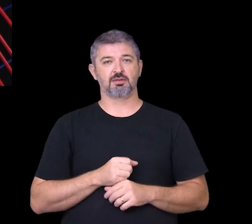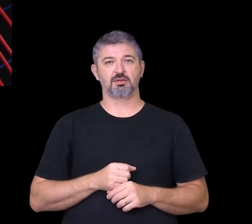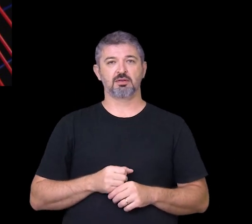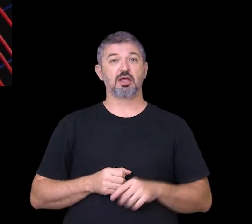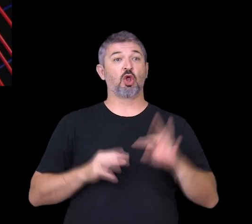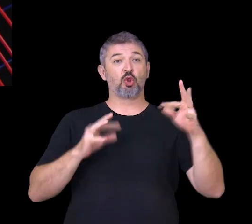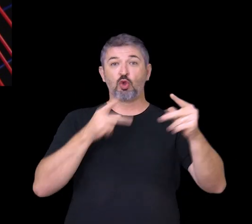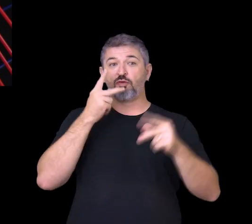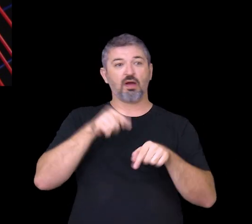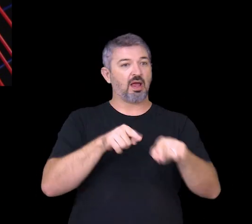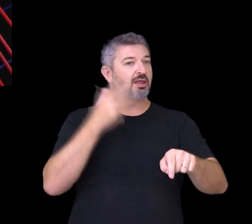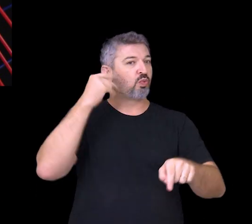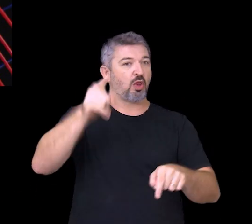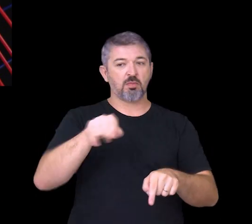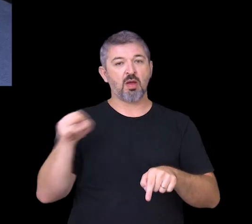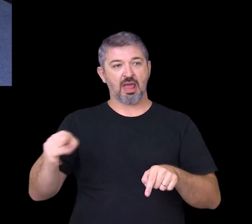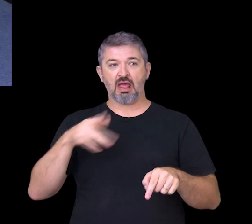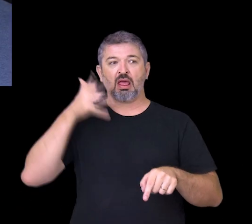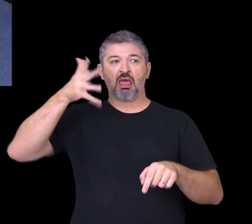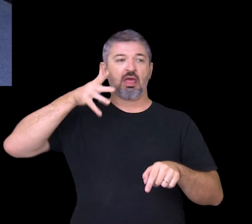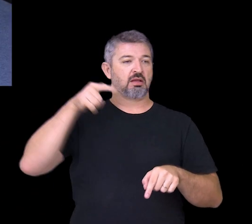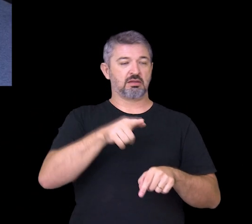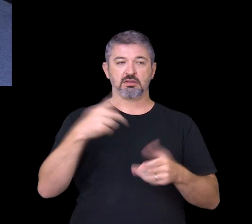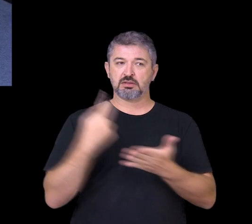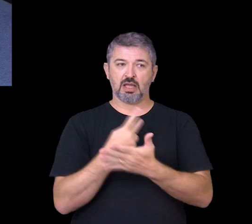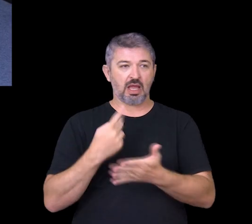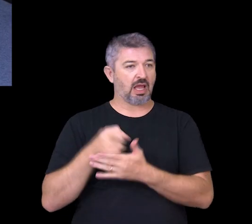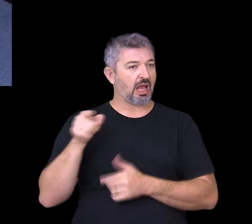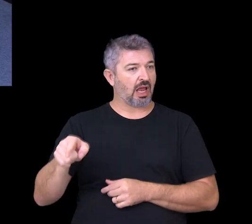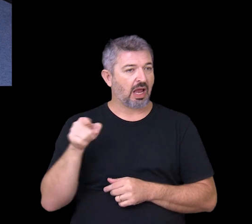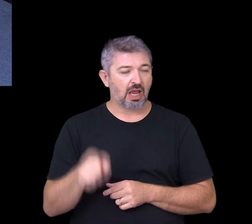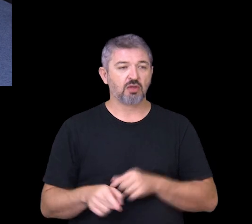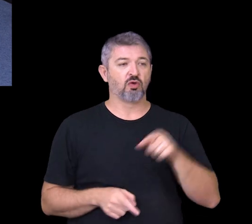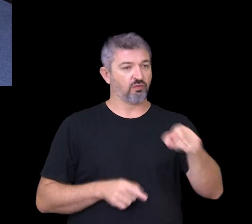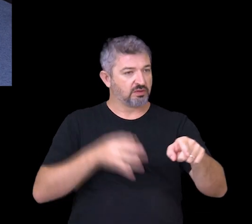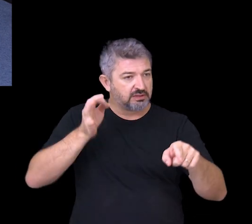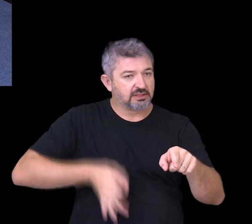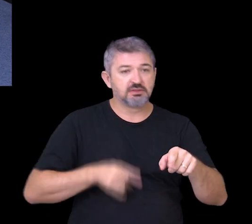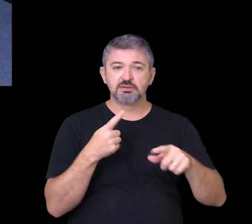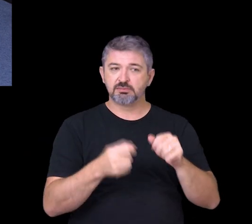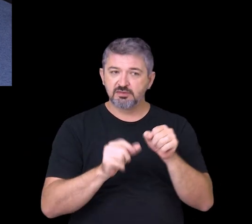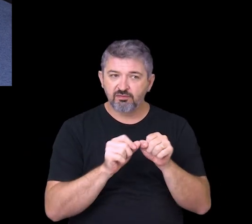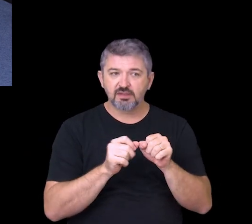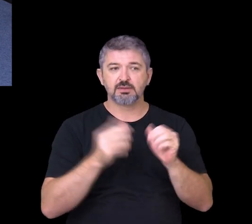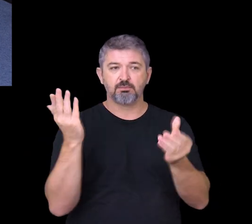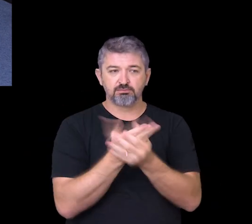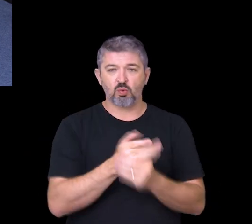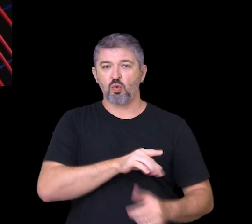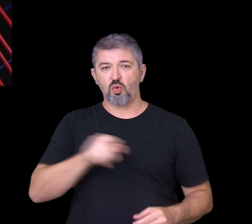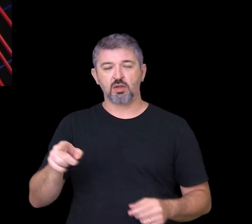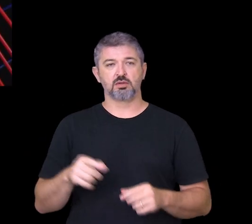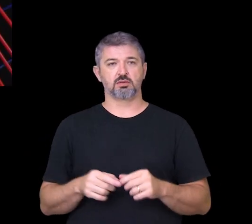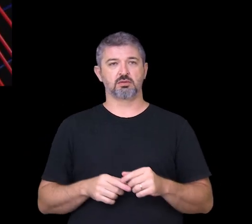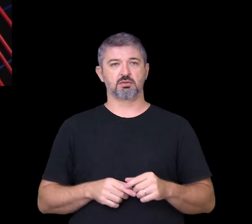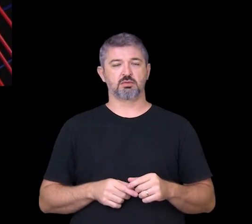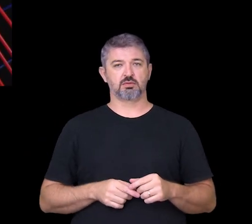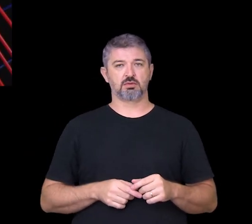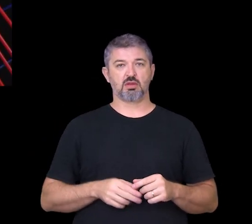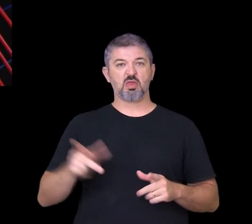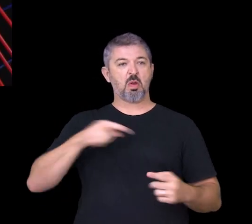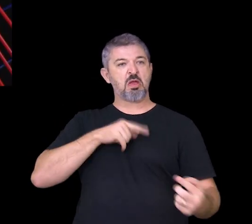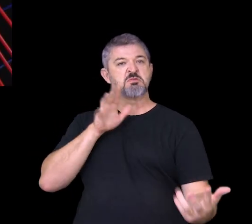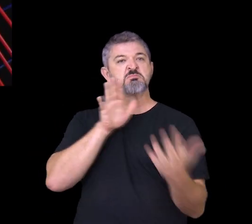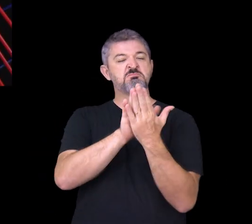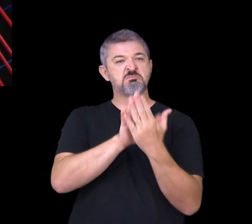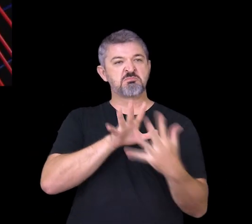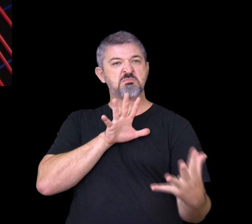aqui não é normal, extrapolou política, né? O debate, porque não é porque é mulher que a gente não vai seguir um regimento e enfrentar olho no olho.